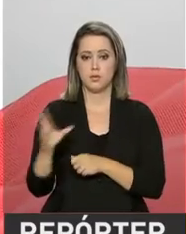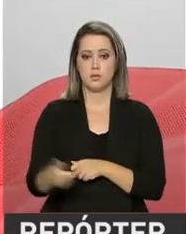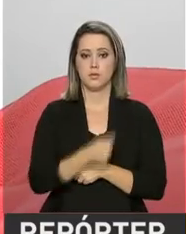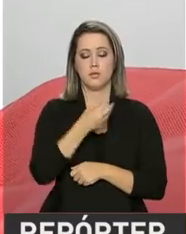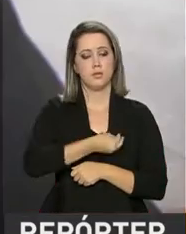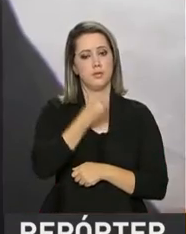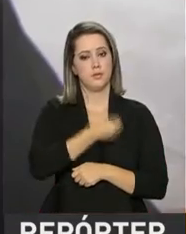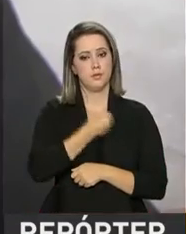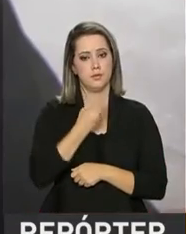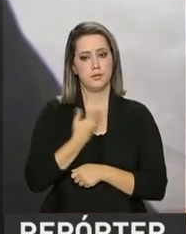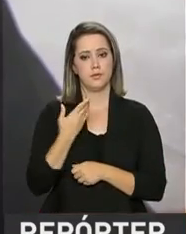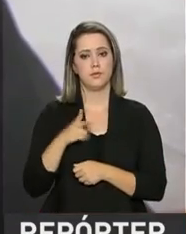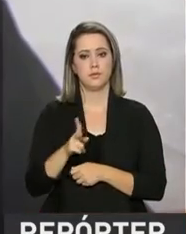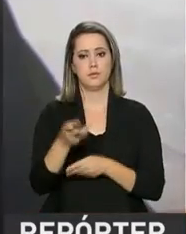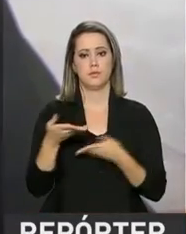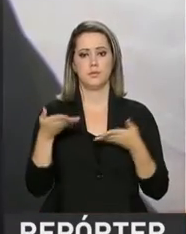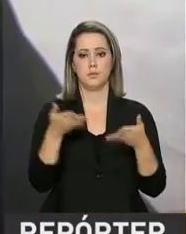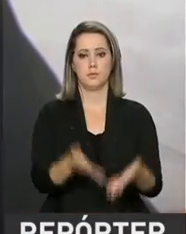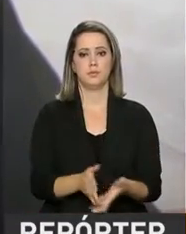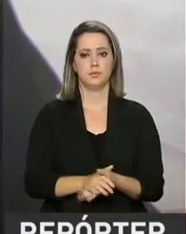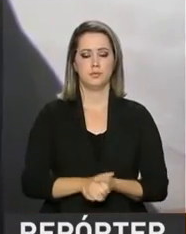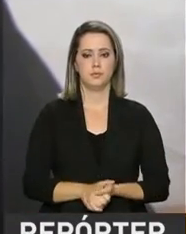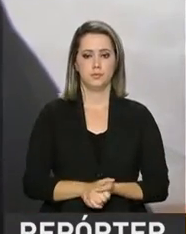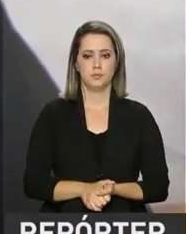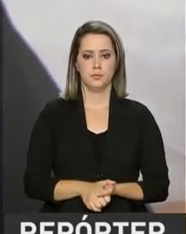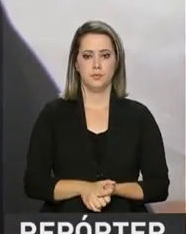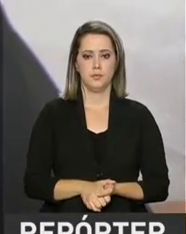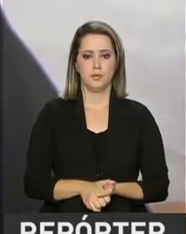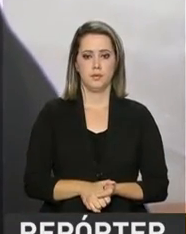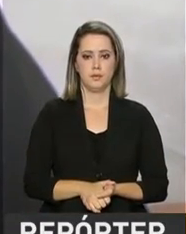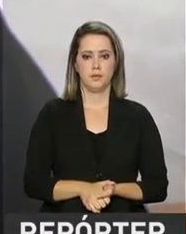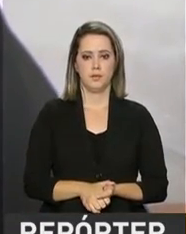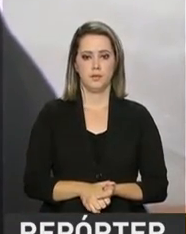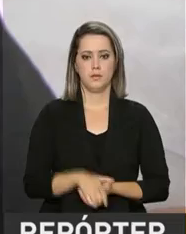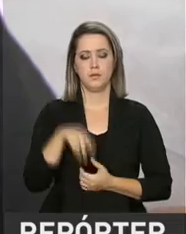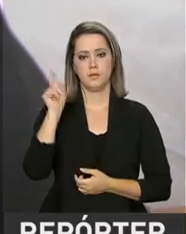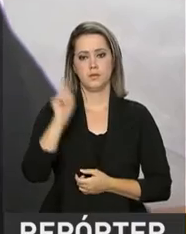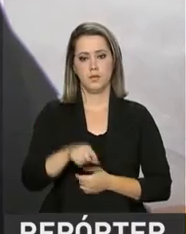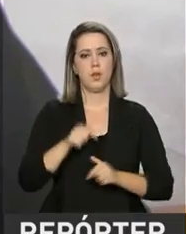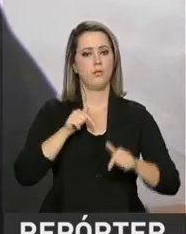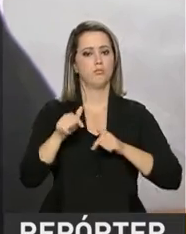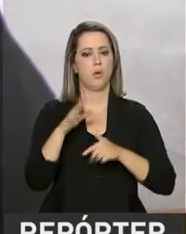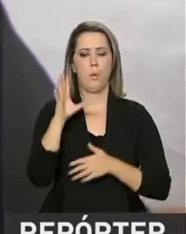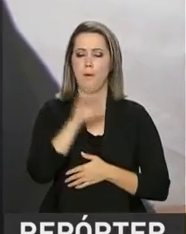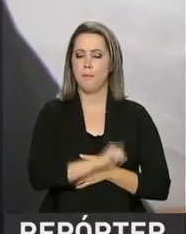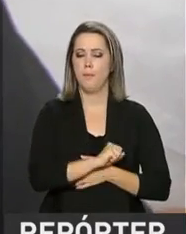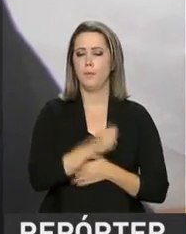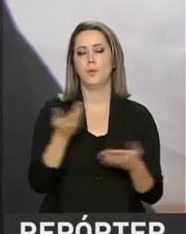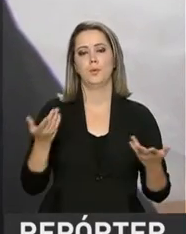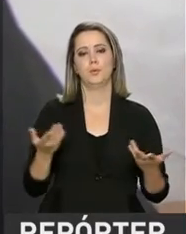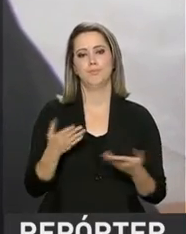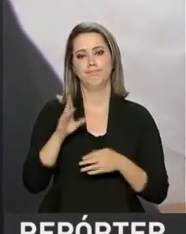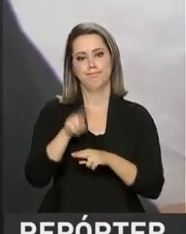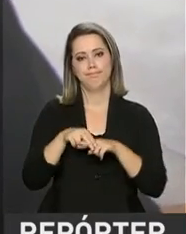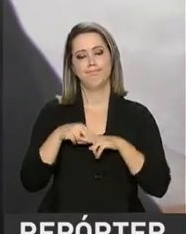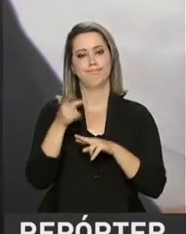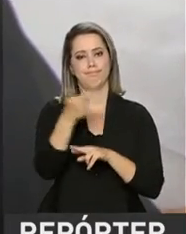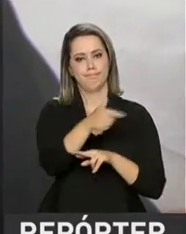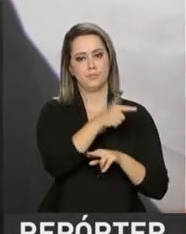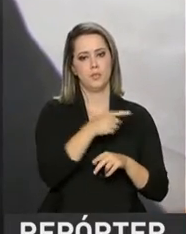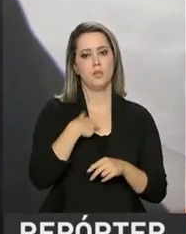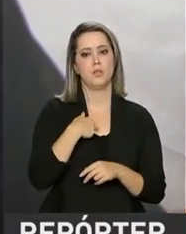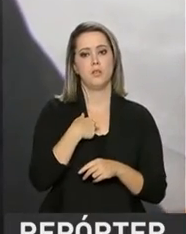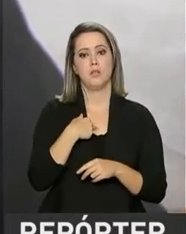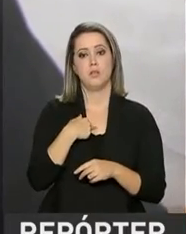for posso vende a questão de doar é uma mãe medida é um gesto de amor para com o próximo o meu